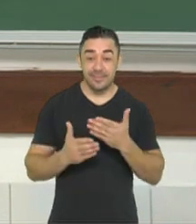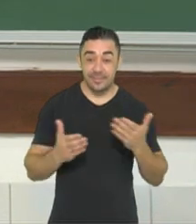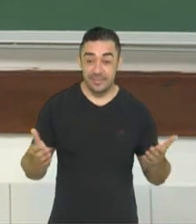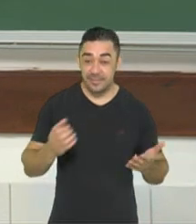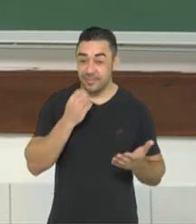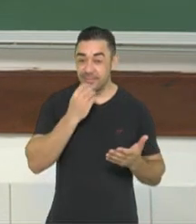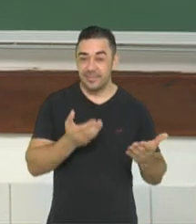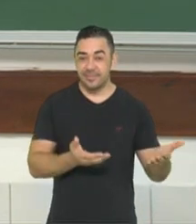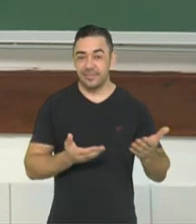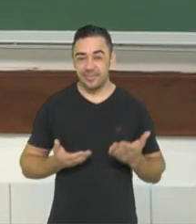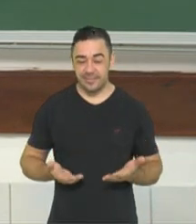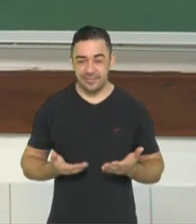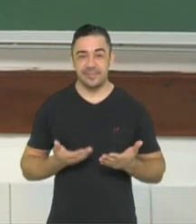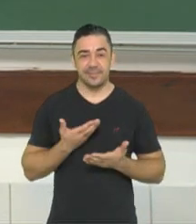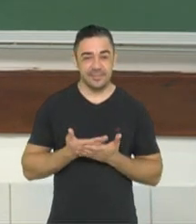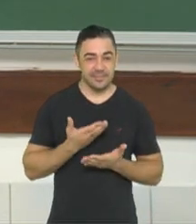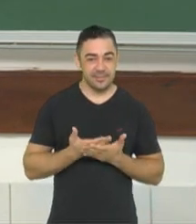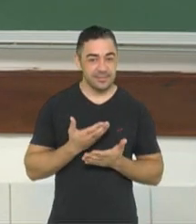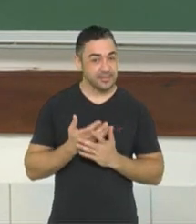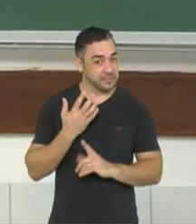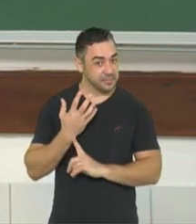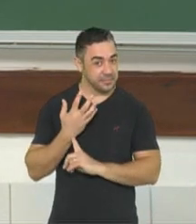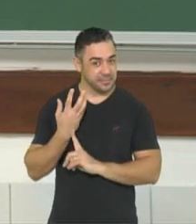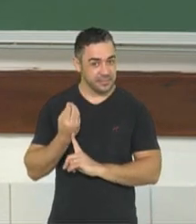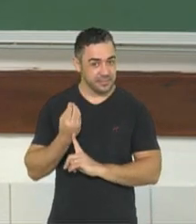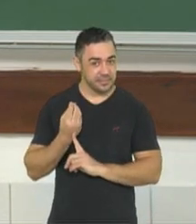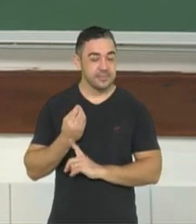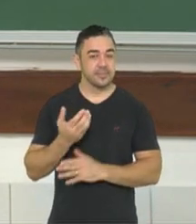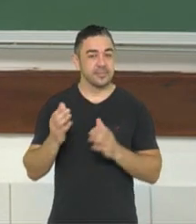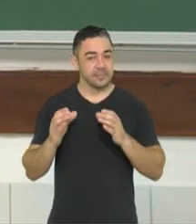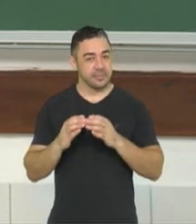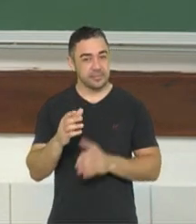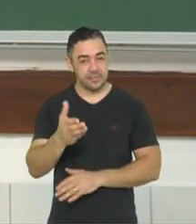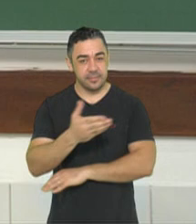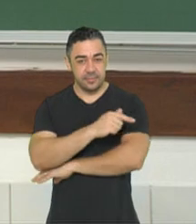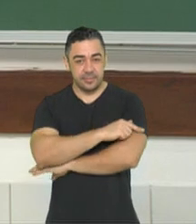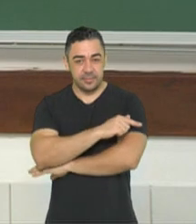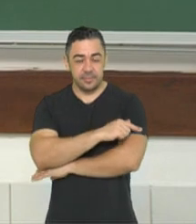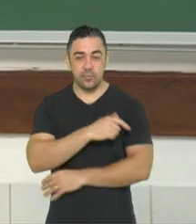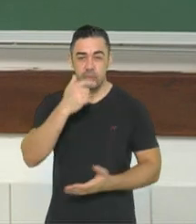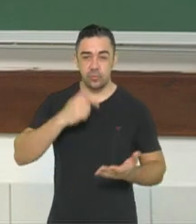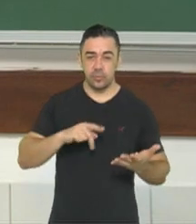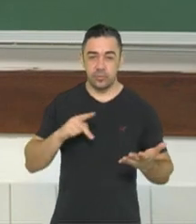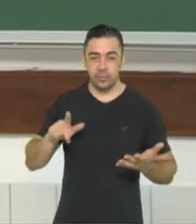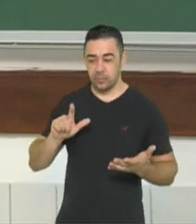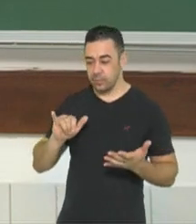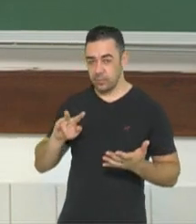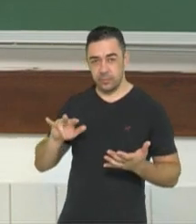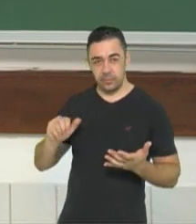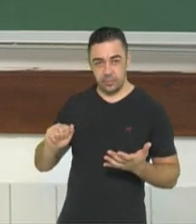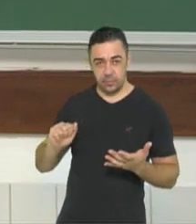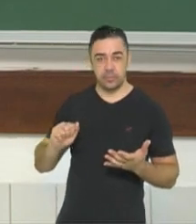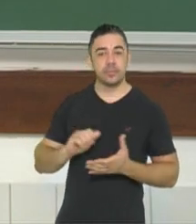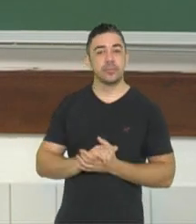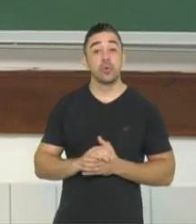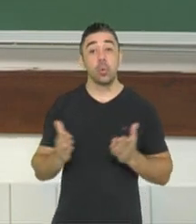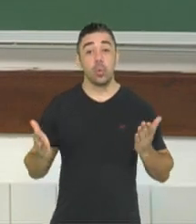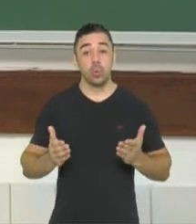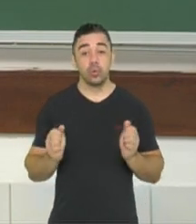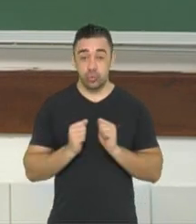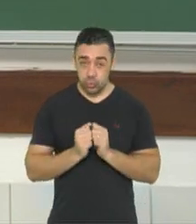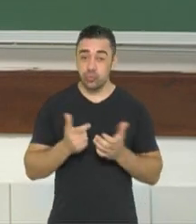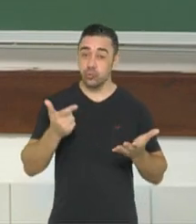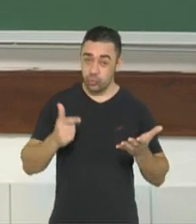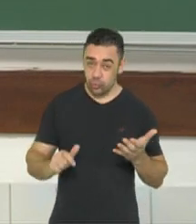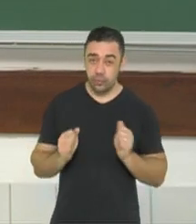pessoal, sejam bem-vindos a mais uma aula de arte do sétimo ano. Eu sou a professora Lívia Uman e hoje, mais